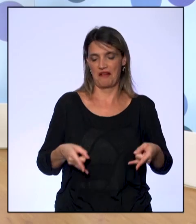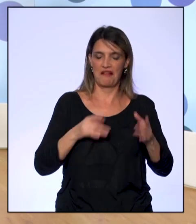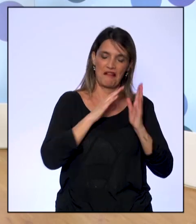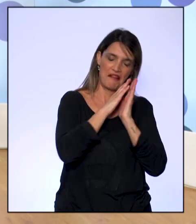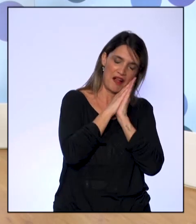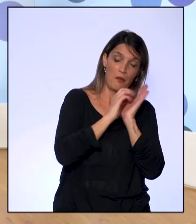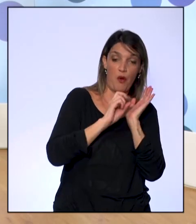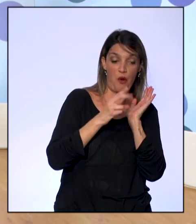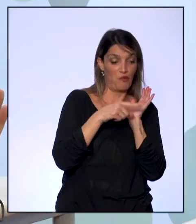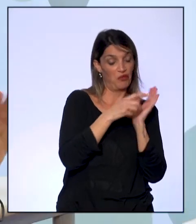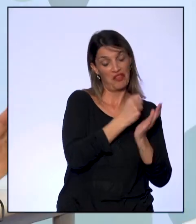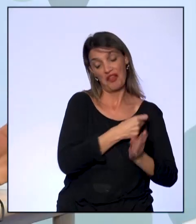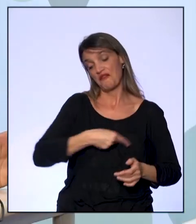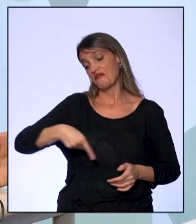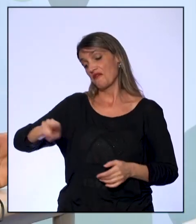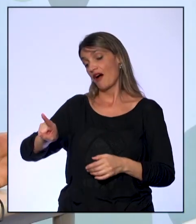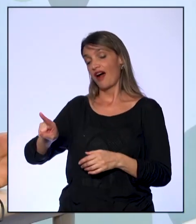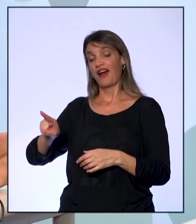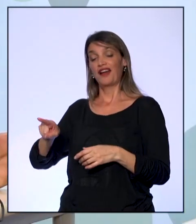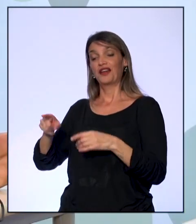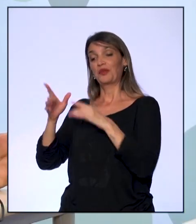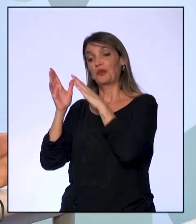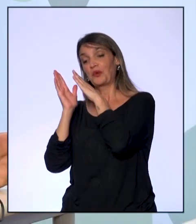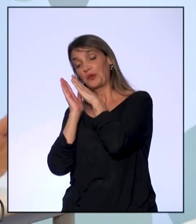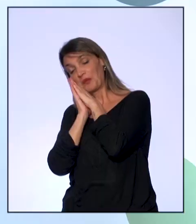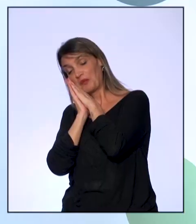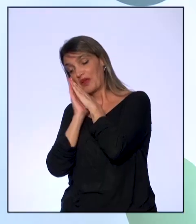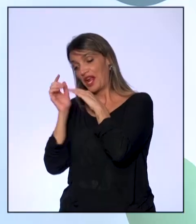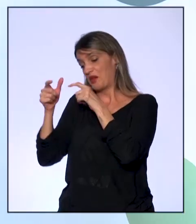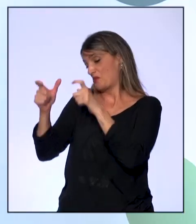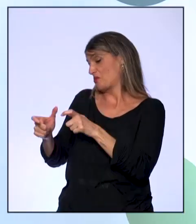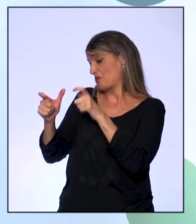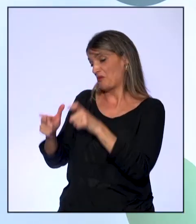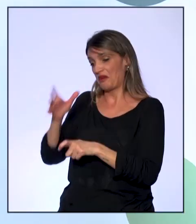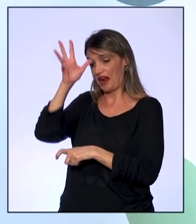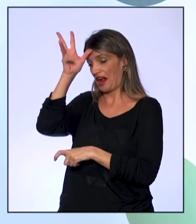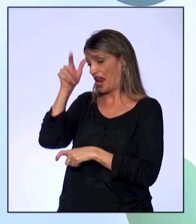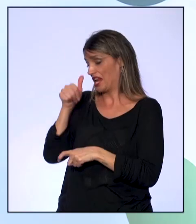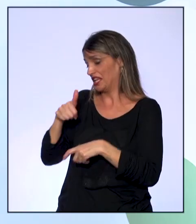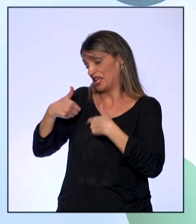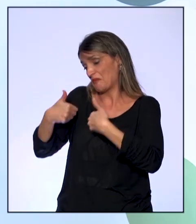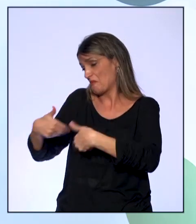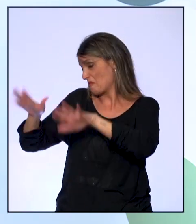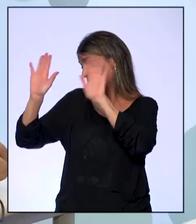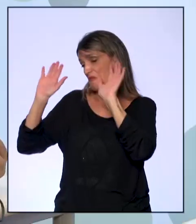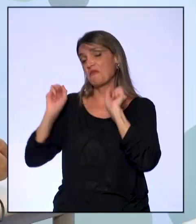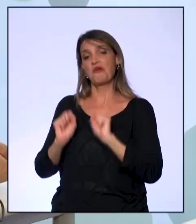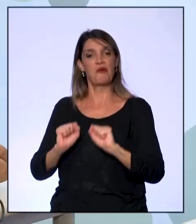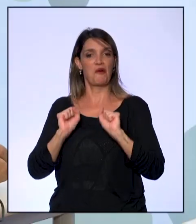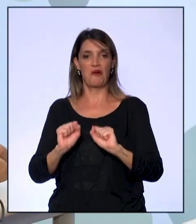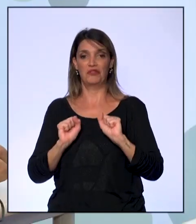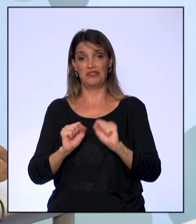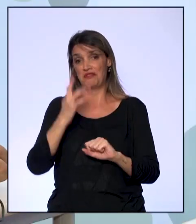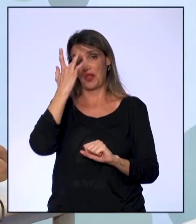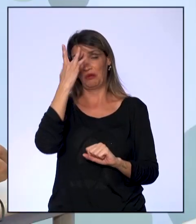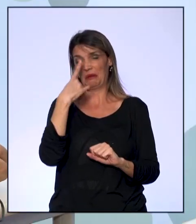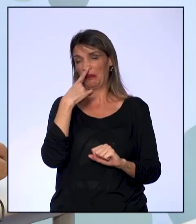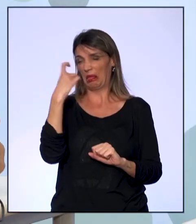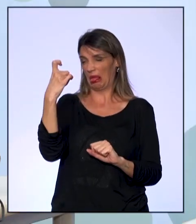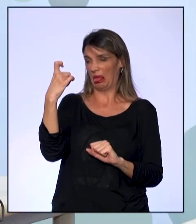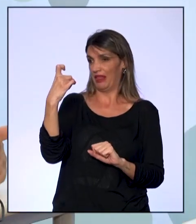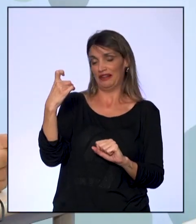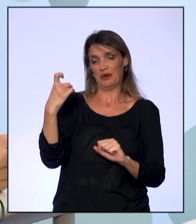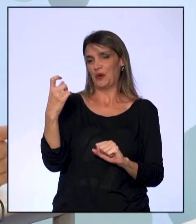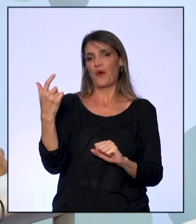dormir num galinheiro também pode só você em uma lei que foi ipe né no a lei que foi para nós vamos fazer assim você aguentará o cheiro